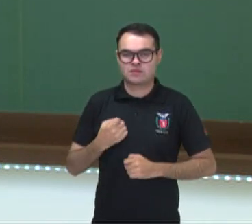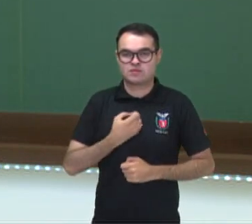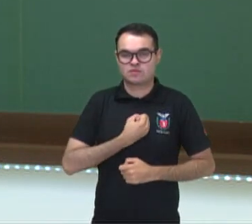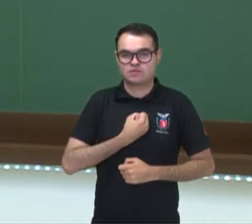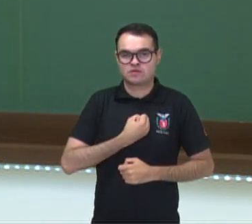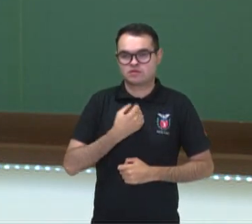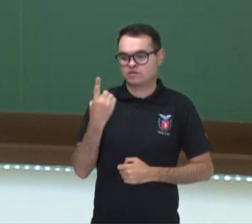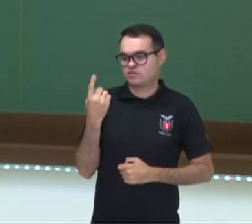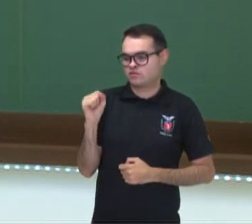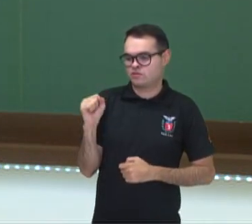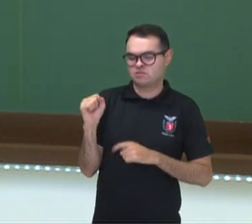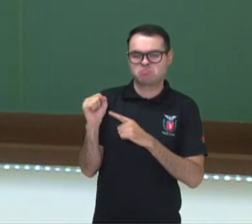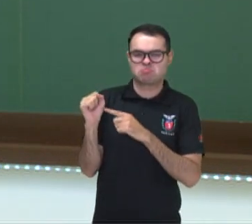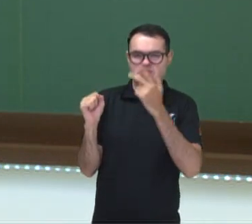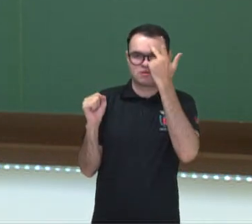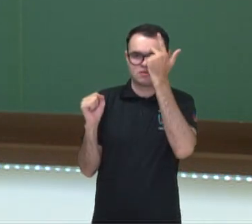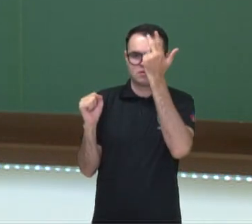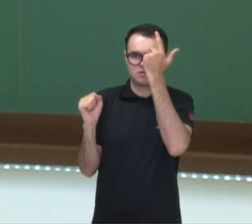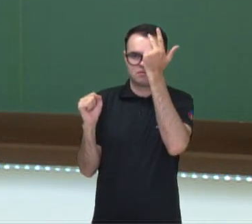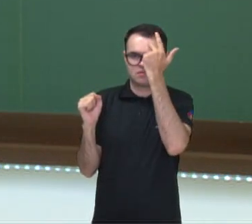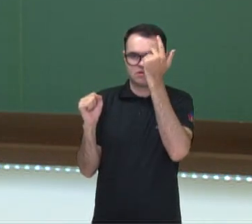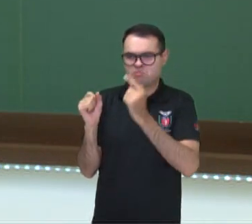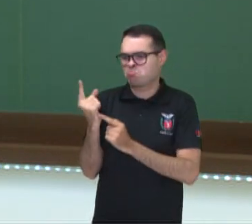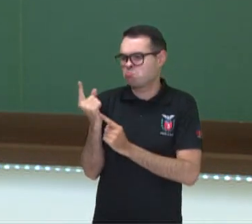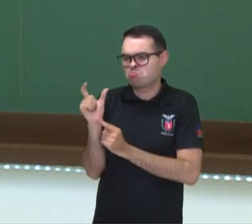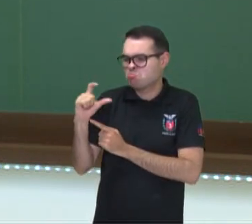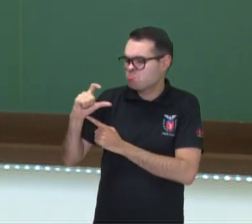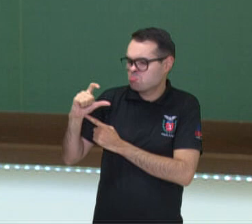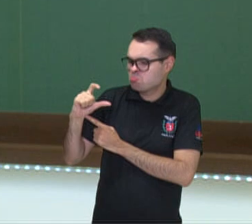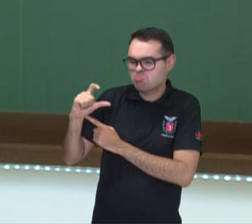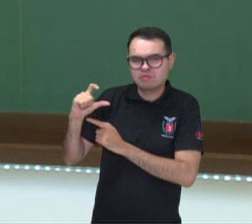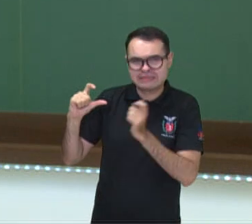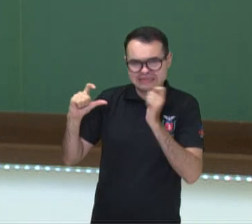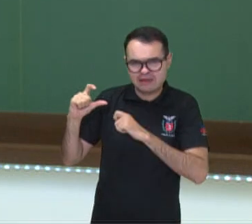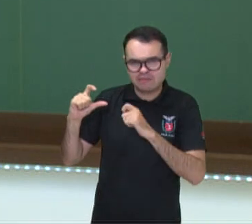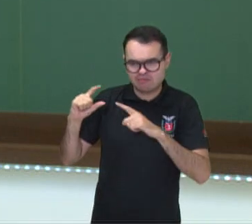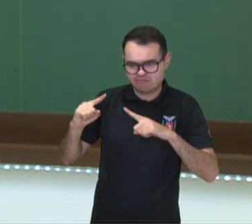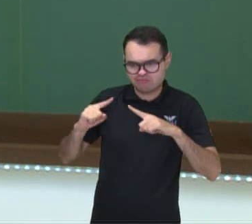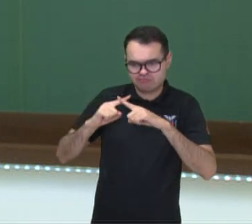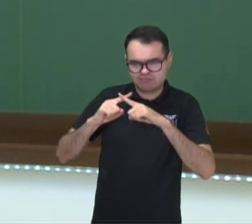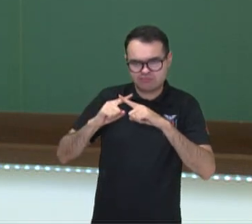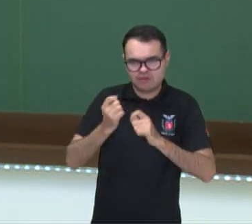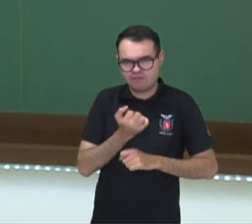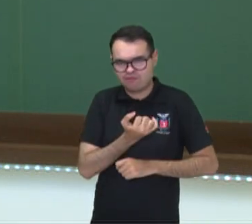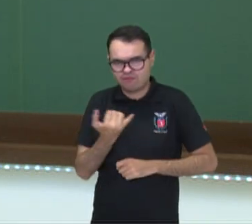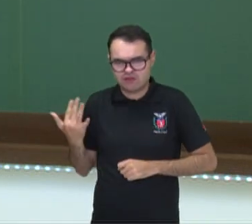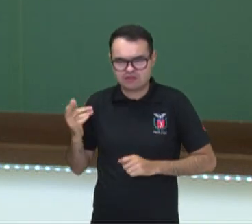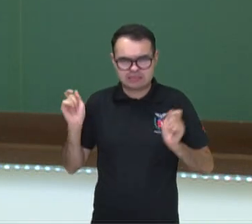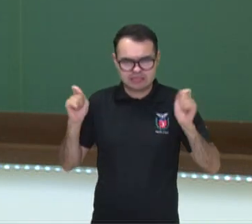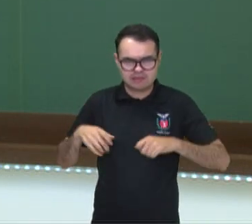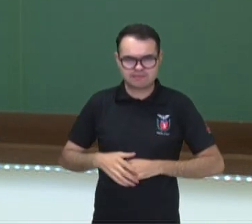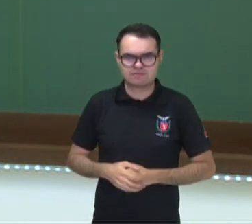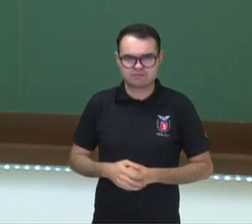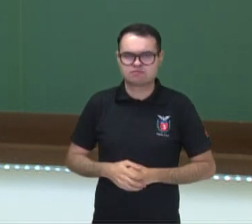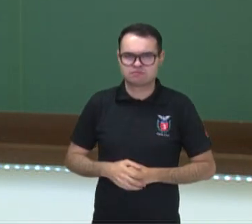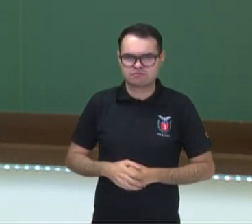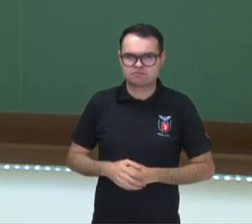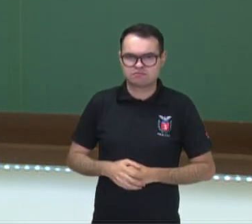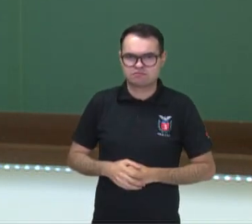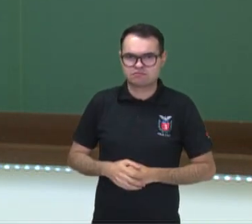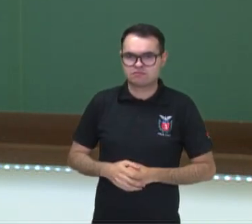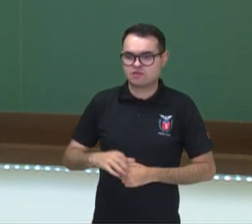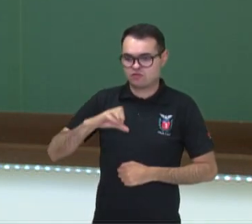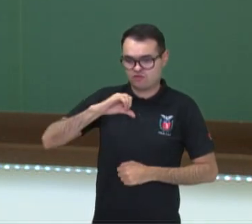o 18, um número normal. Consigo transformar numa conta de vezes? Fatorando? Consigo, né? Ele pode ser 9